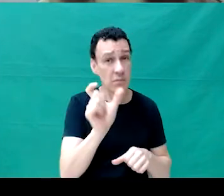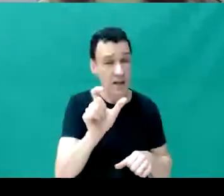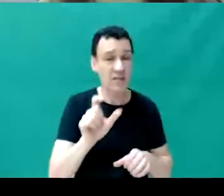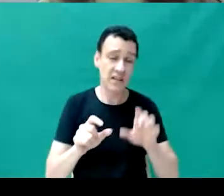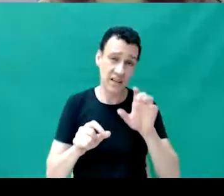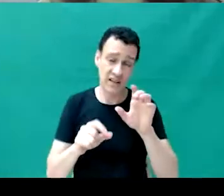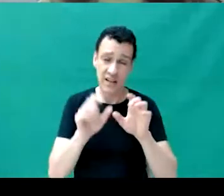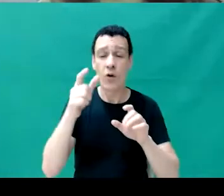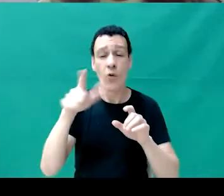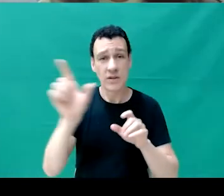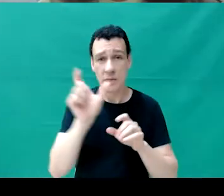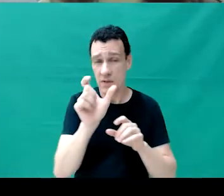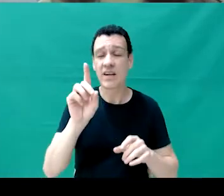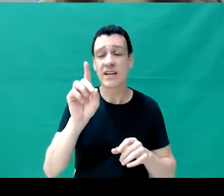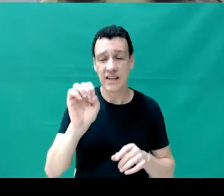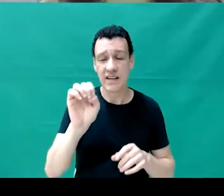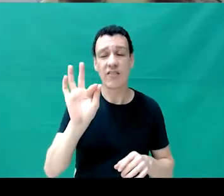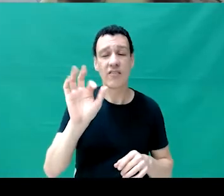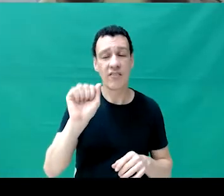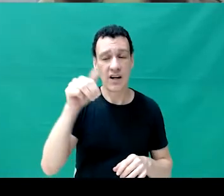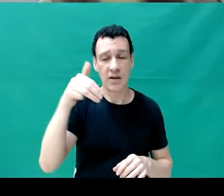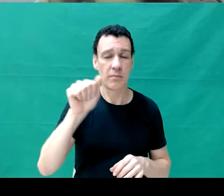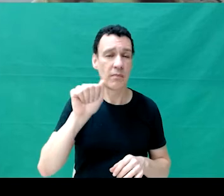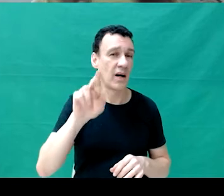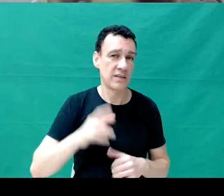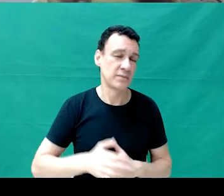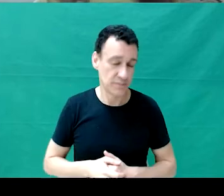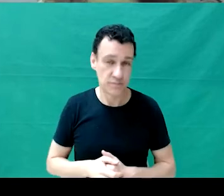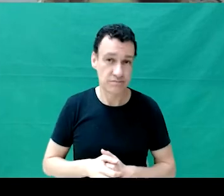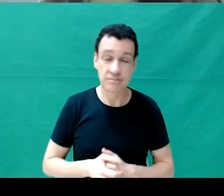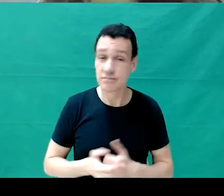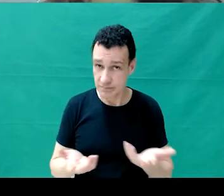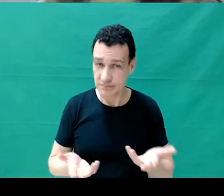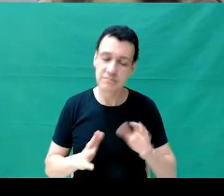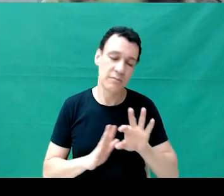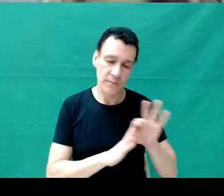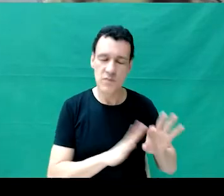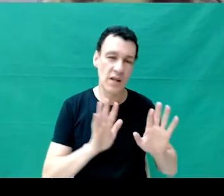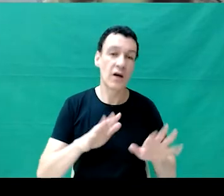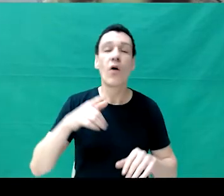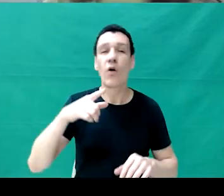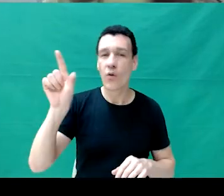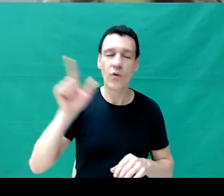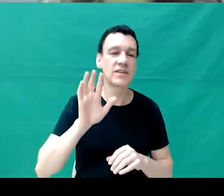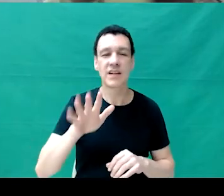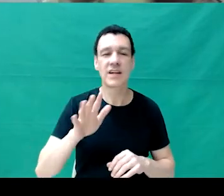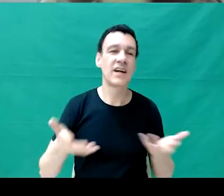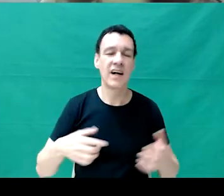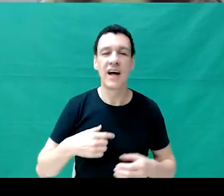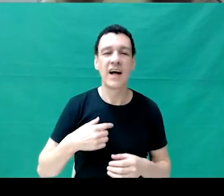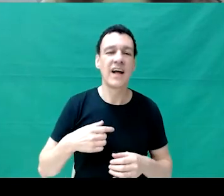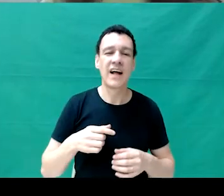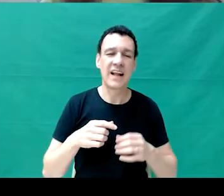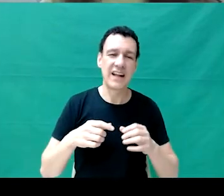nosso vocabulário. Temos também o lista negra. Quem nunca falou, né? Para ficar mais chique, a gente